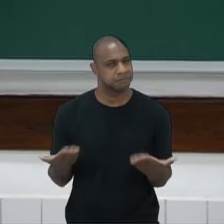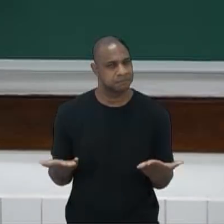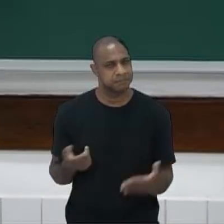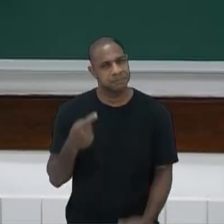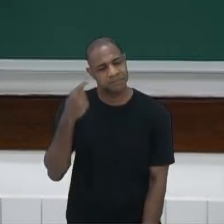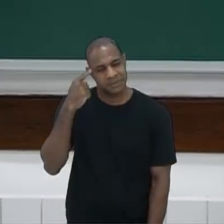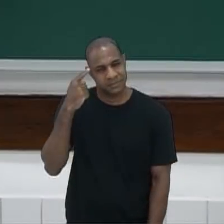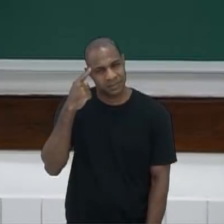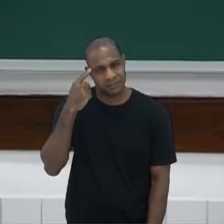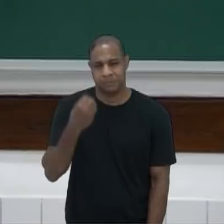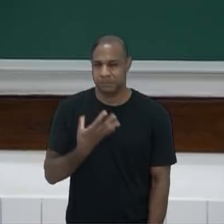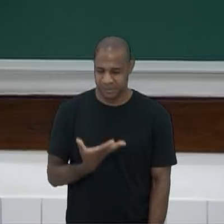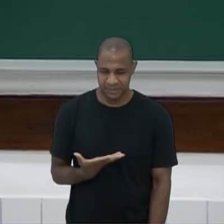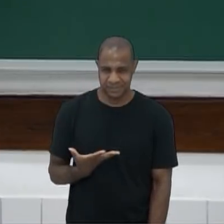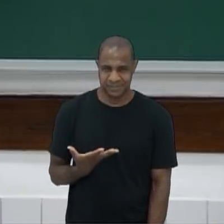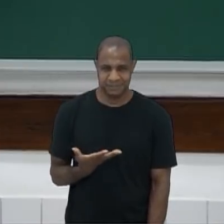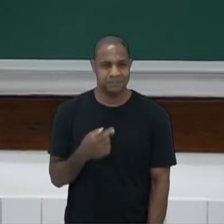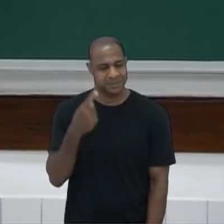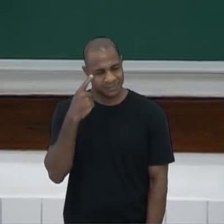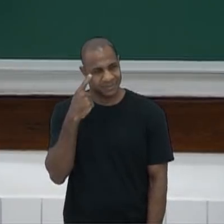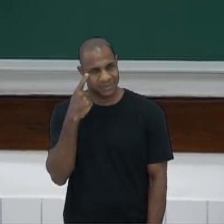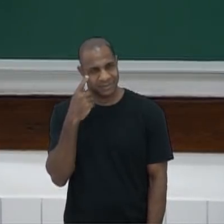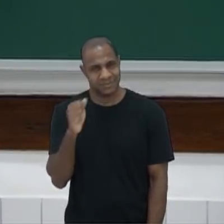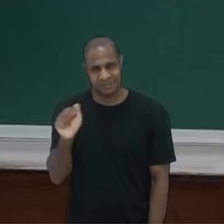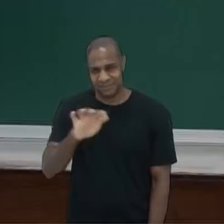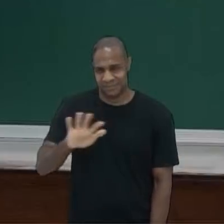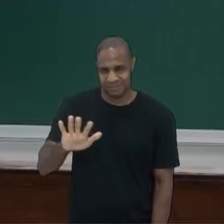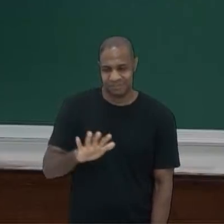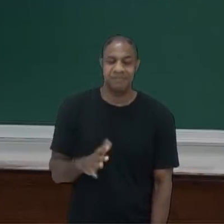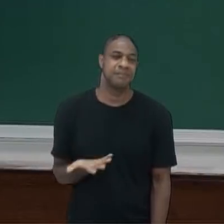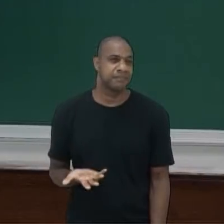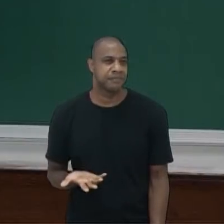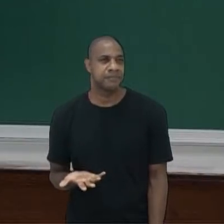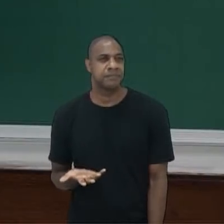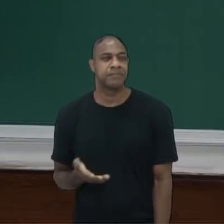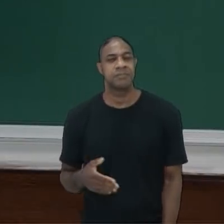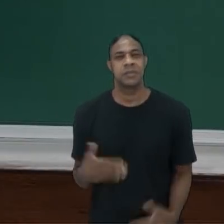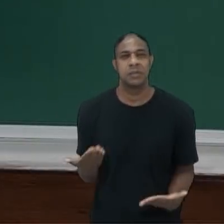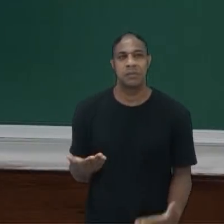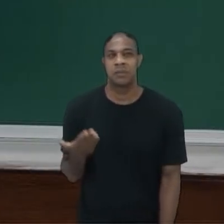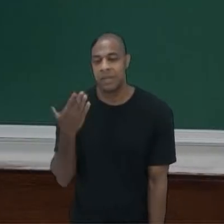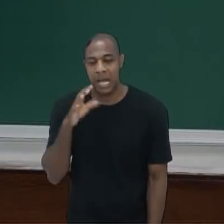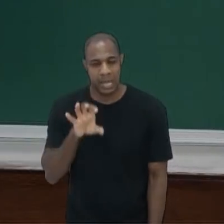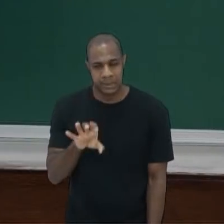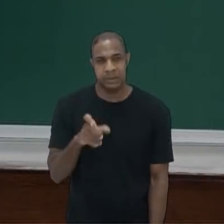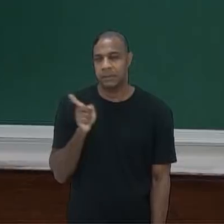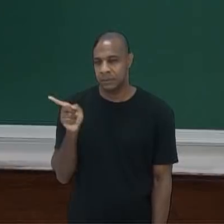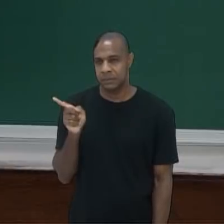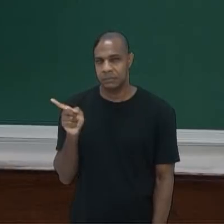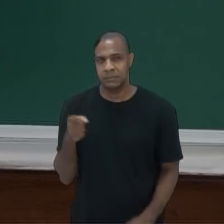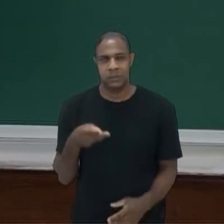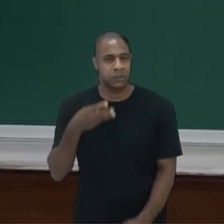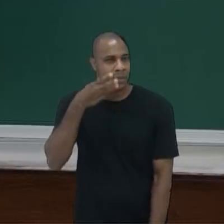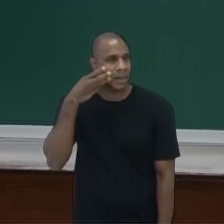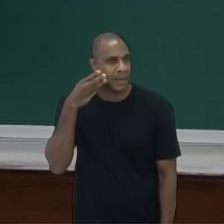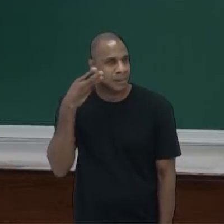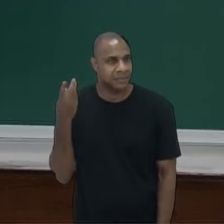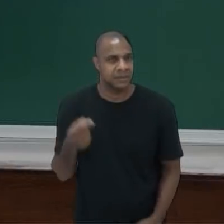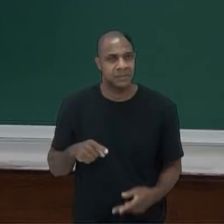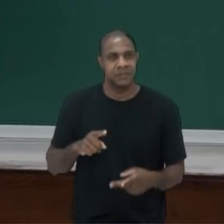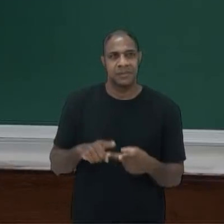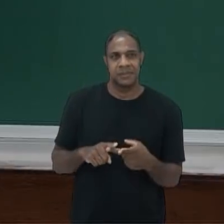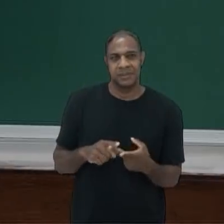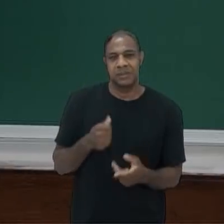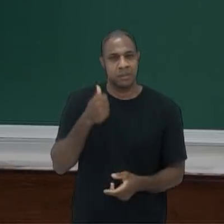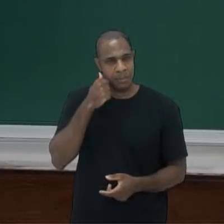Pensaram bastante? Pensaram muito mesmo? Eu acredito que sim. Então imagina, nessa foto a gente está vendo um gatinho e a sua